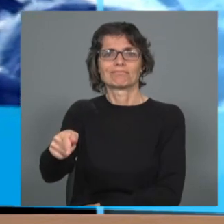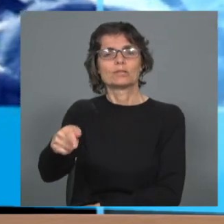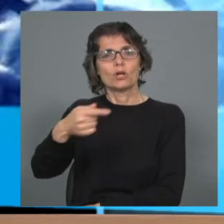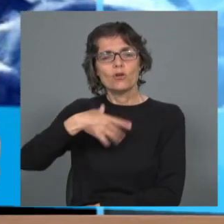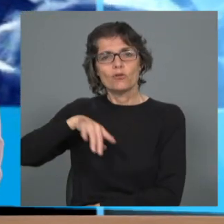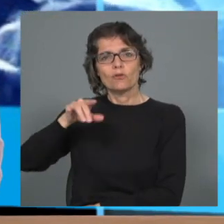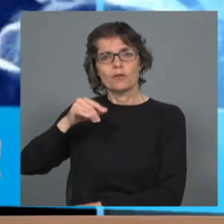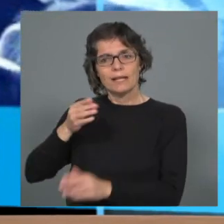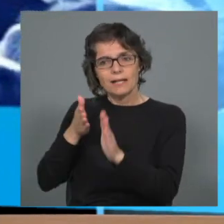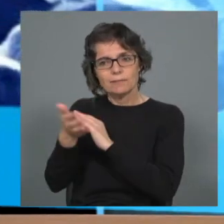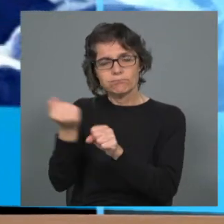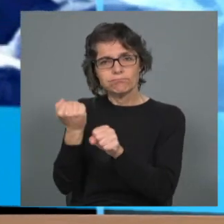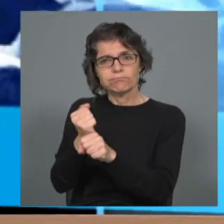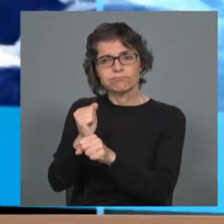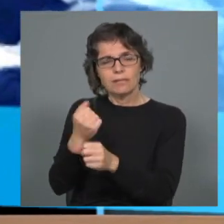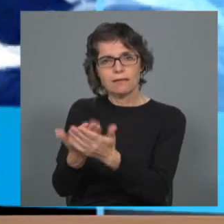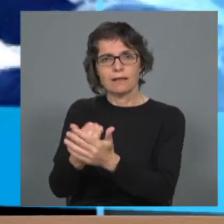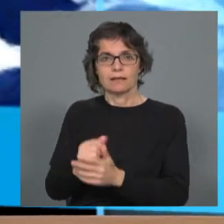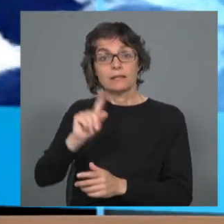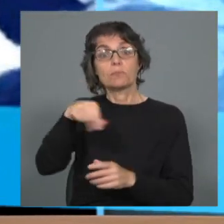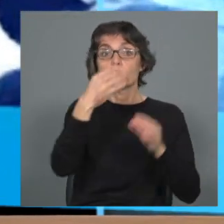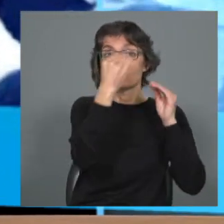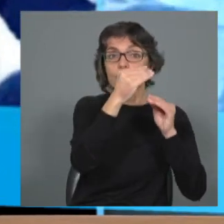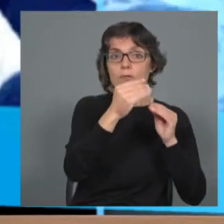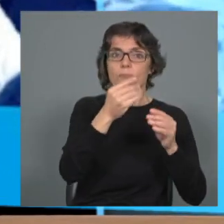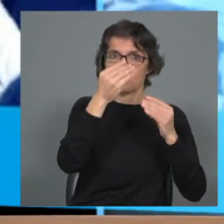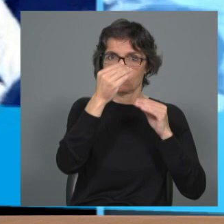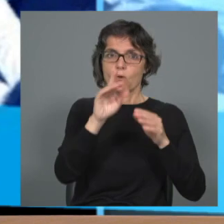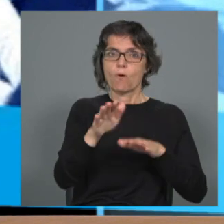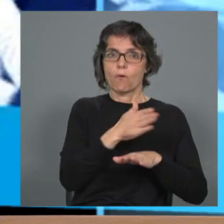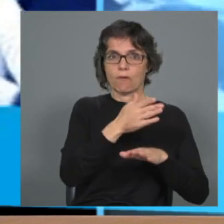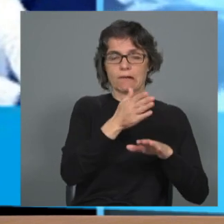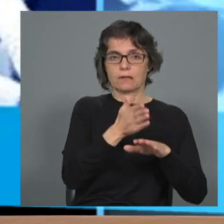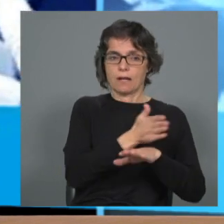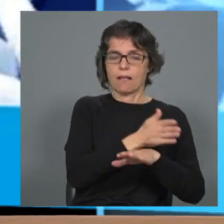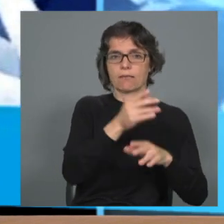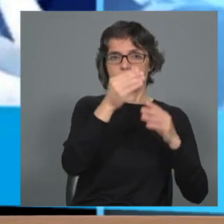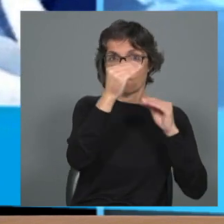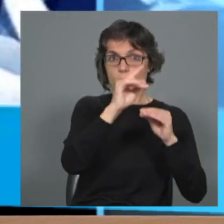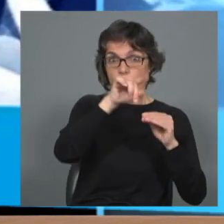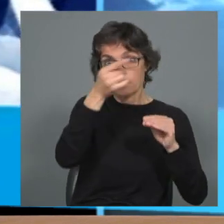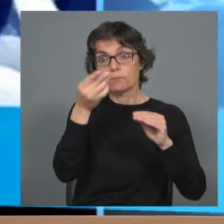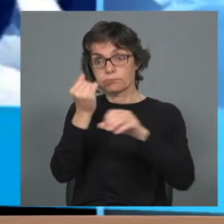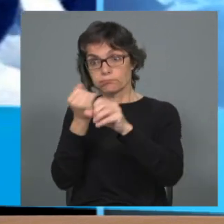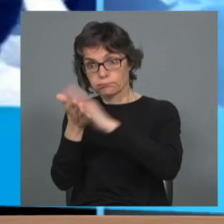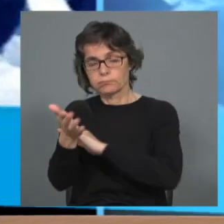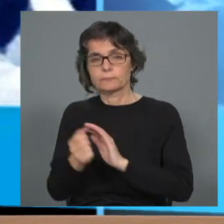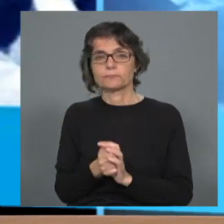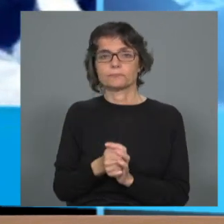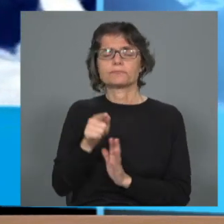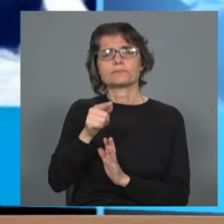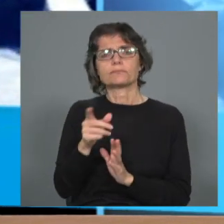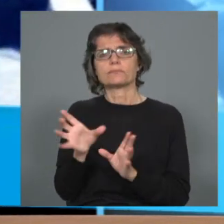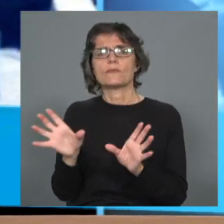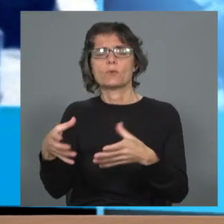elas se insiram no mercado de trabalho depois da formação. O Emprega-te é um clube de emprego, faz currículos,